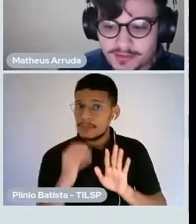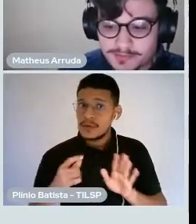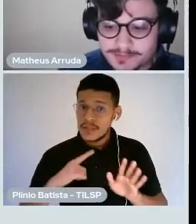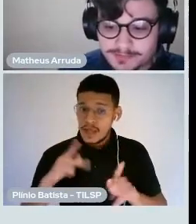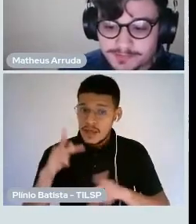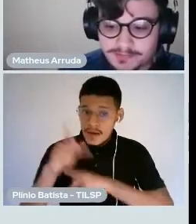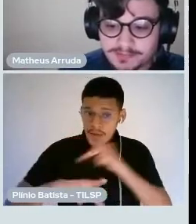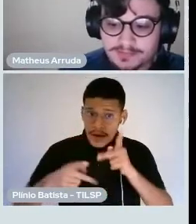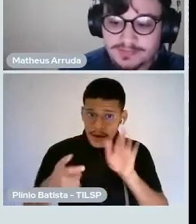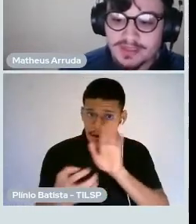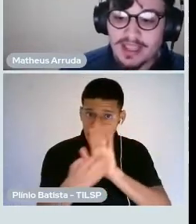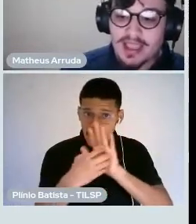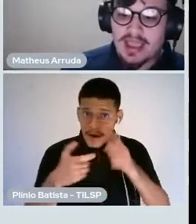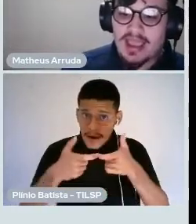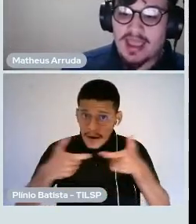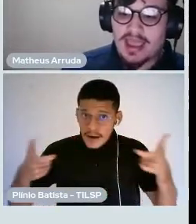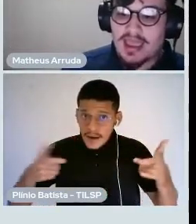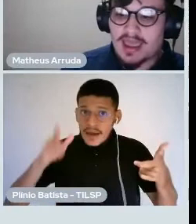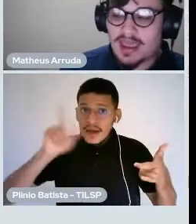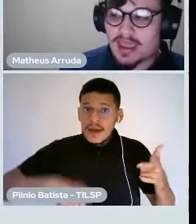grande no meio,